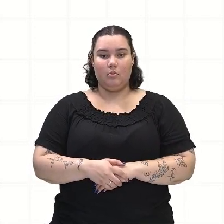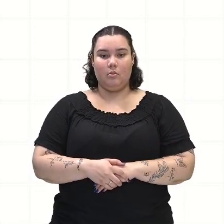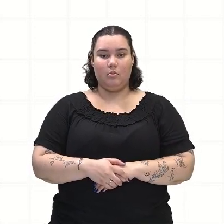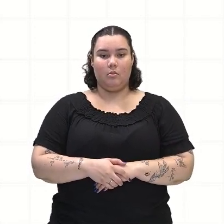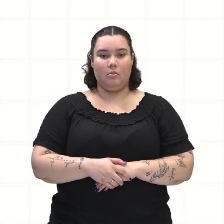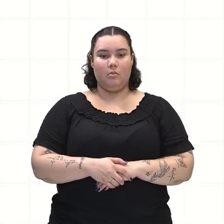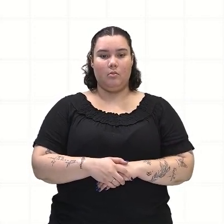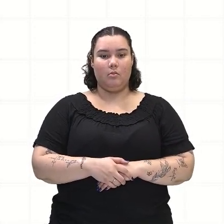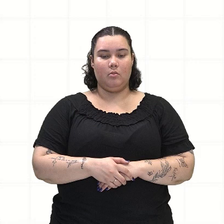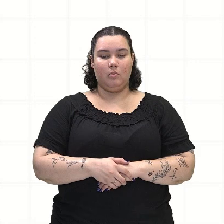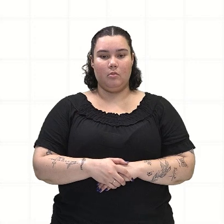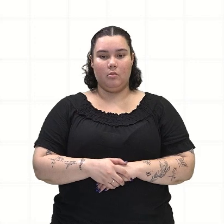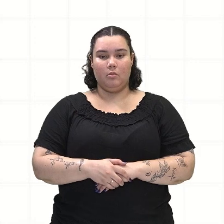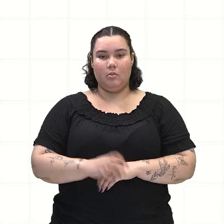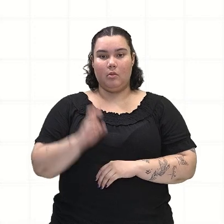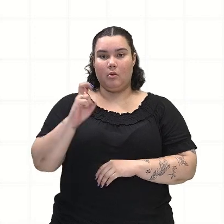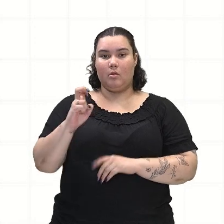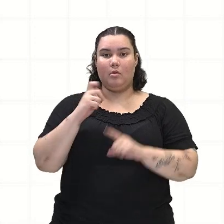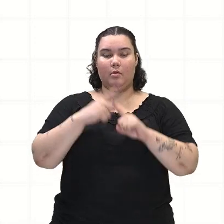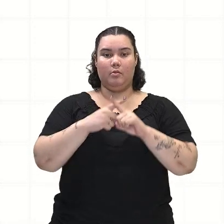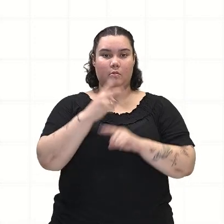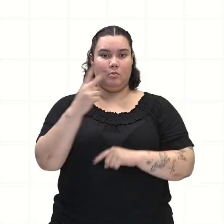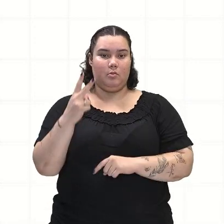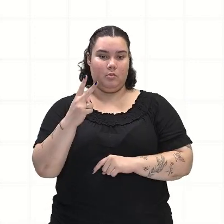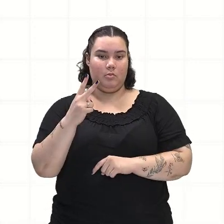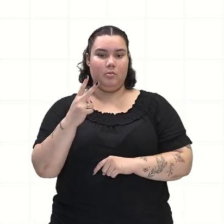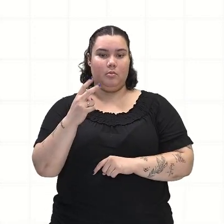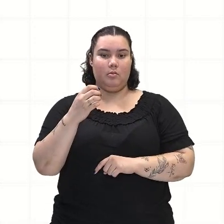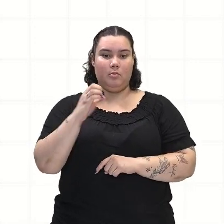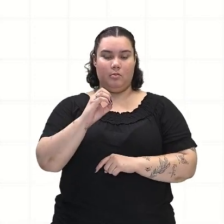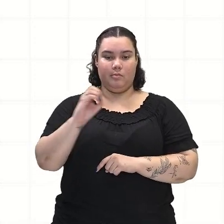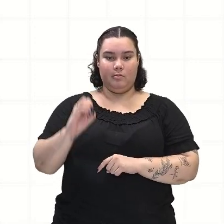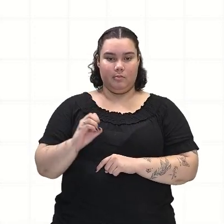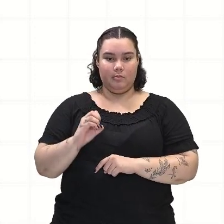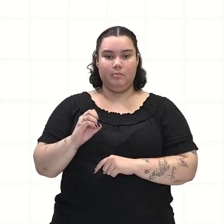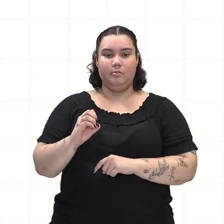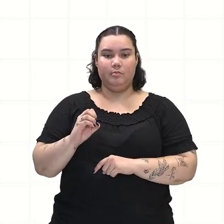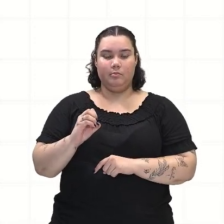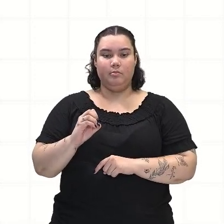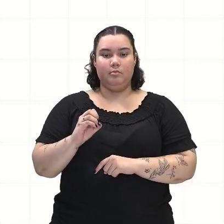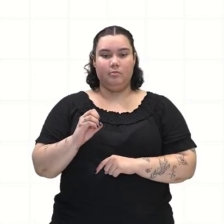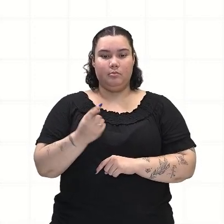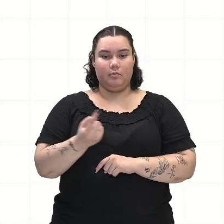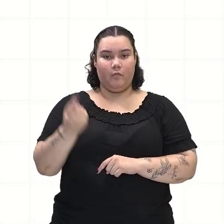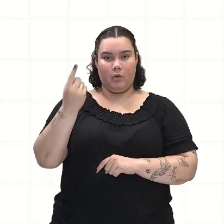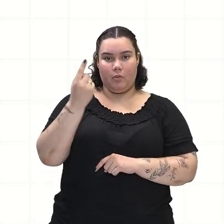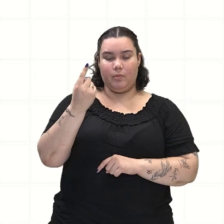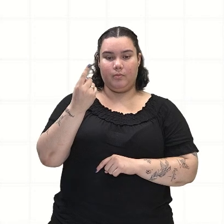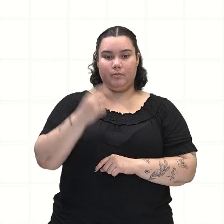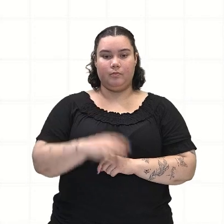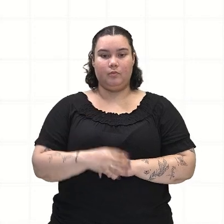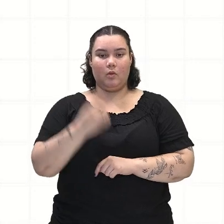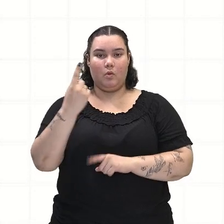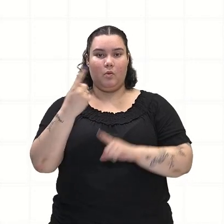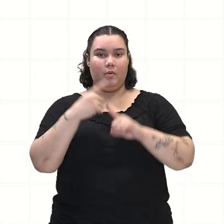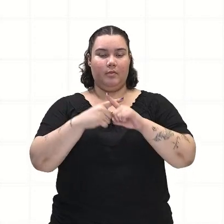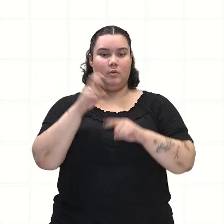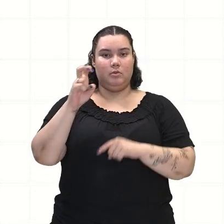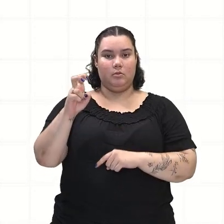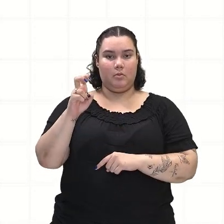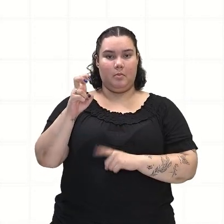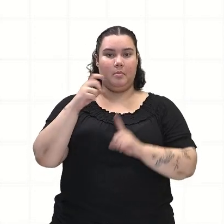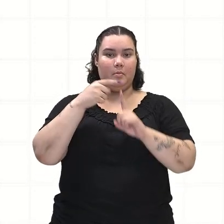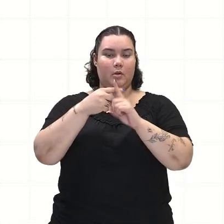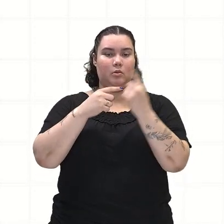Vai ficar, ó, 5 vezes 2 dá 10. 1. 1 vezes 5.